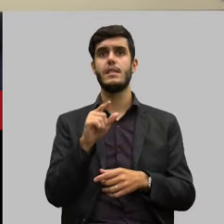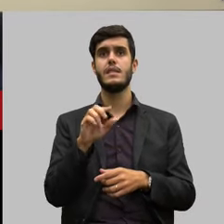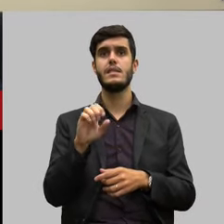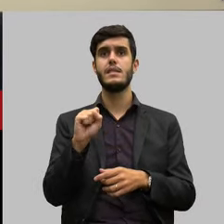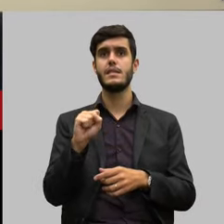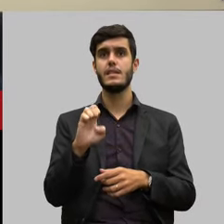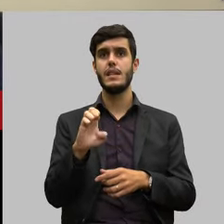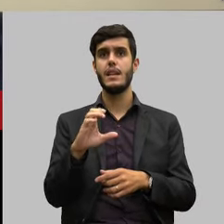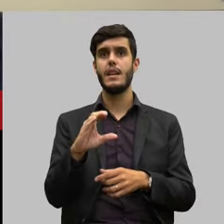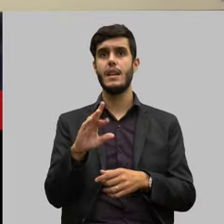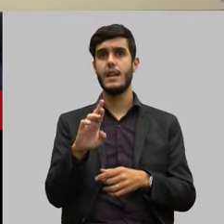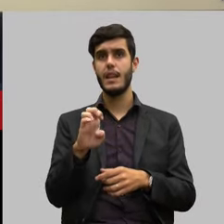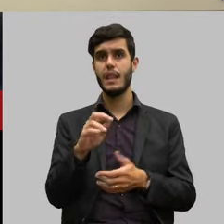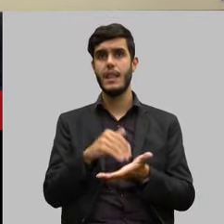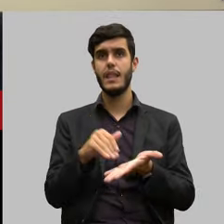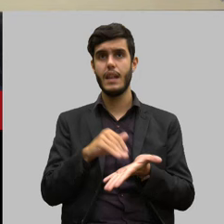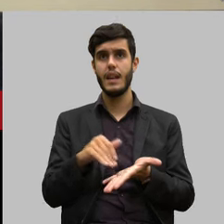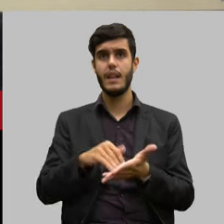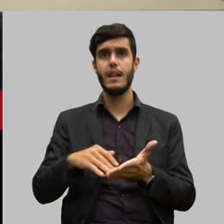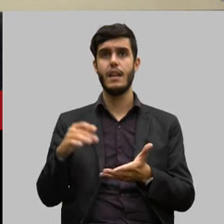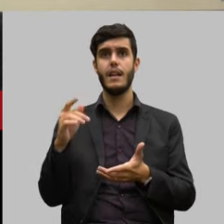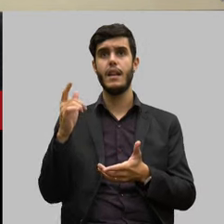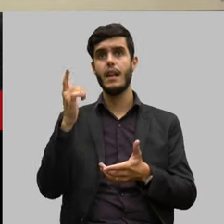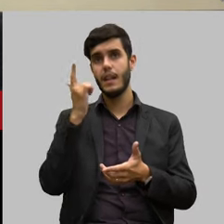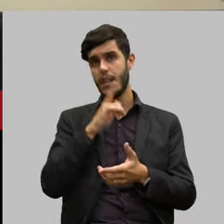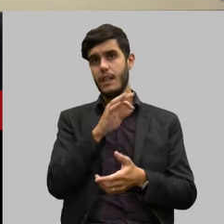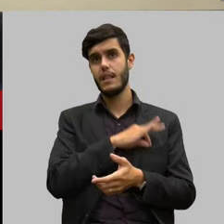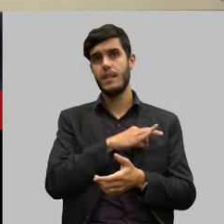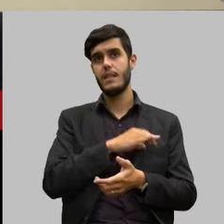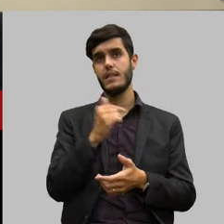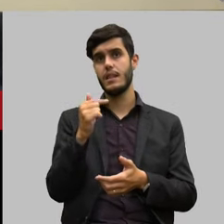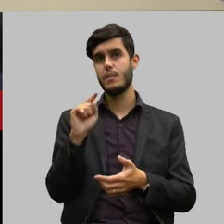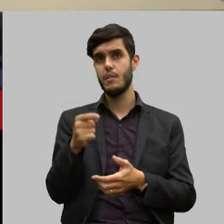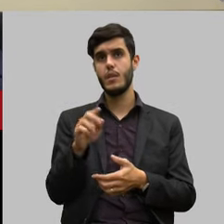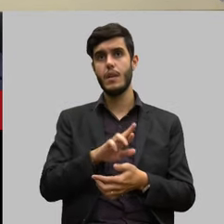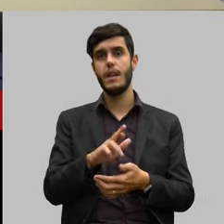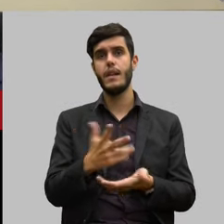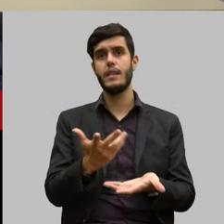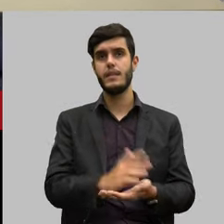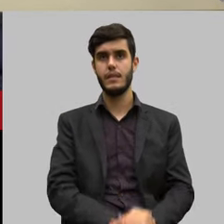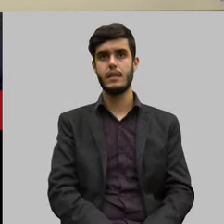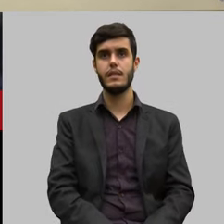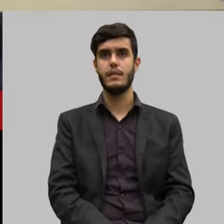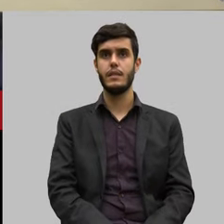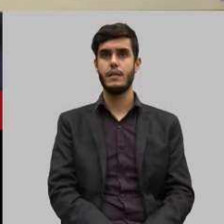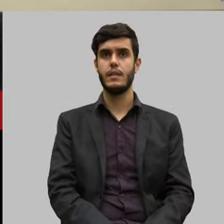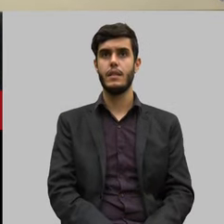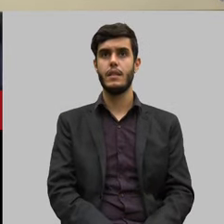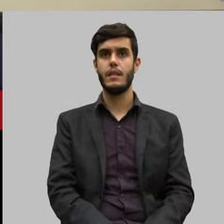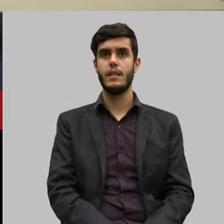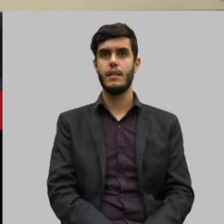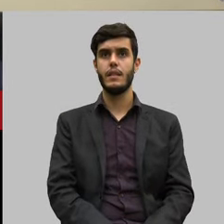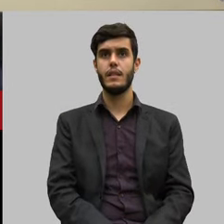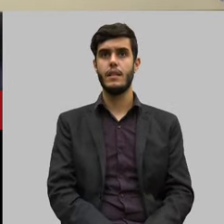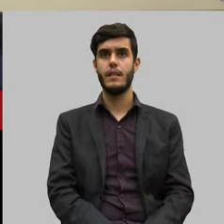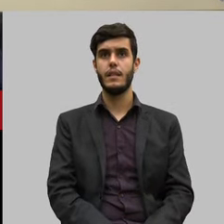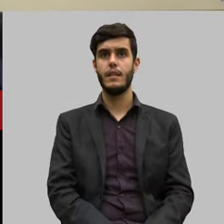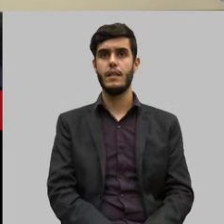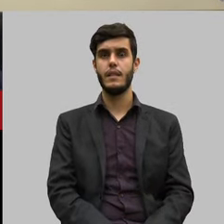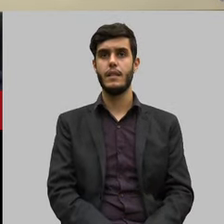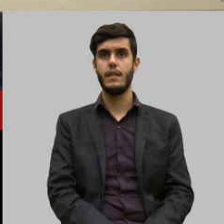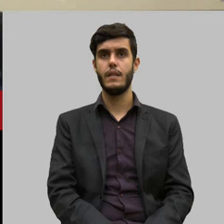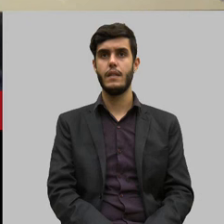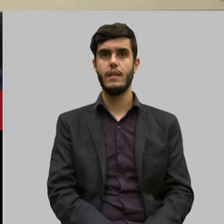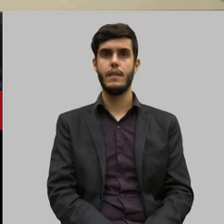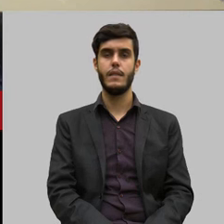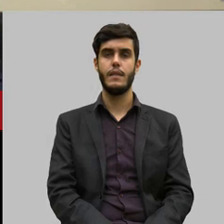secretário ganhando R 7.000 R 8000 com dedicação séria exclusiva né